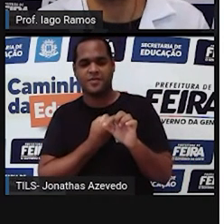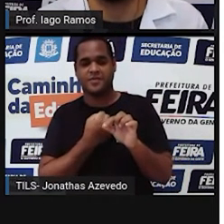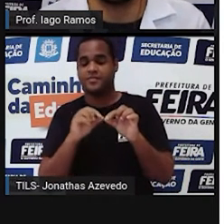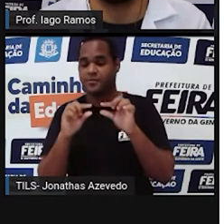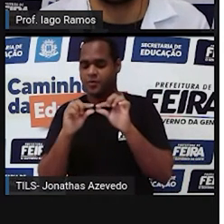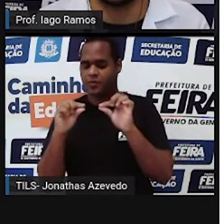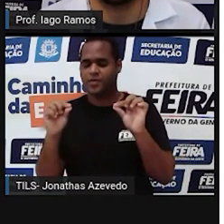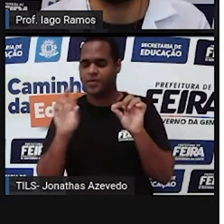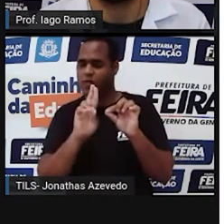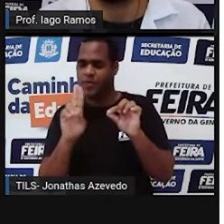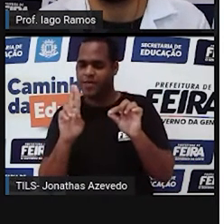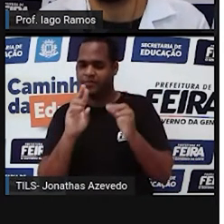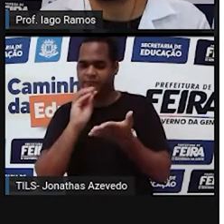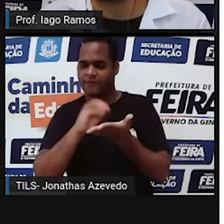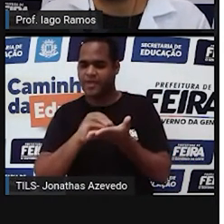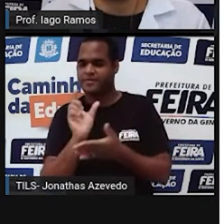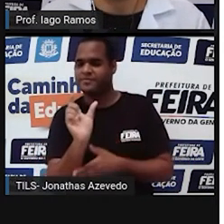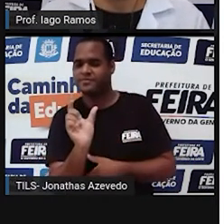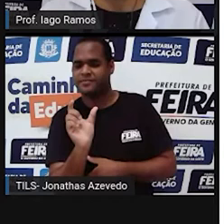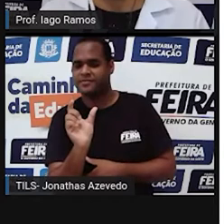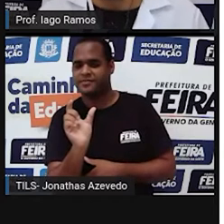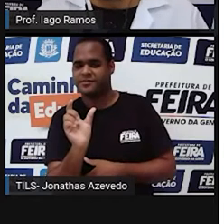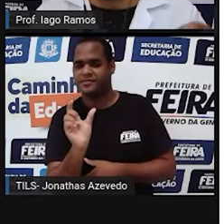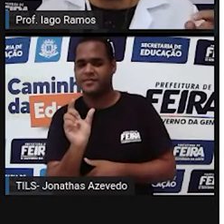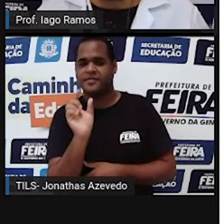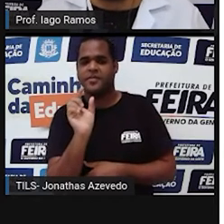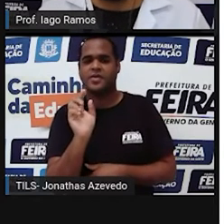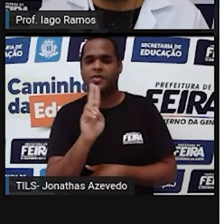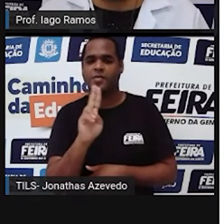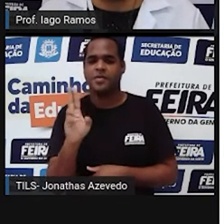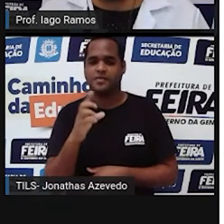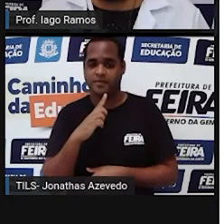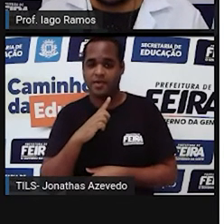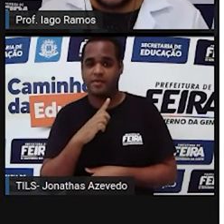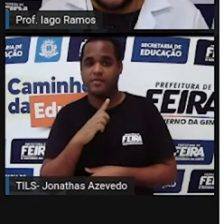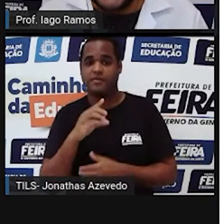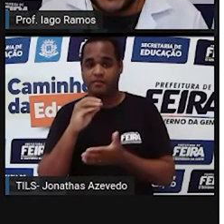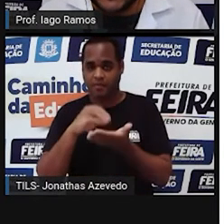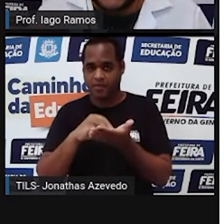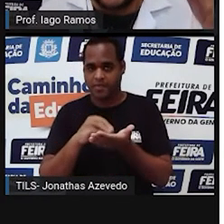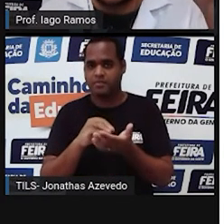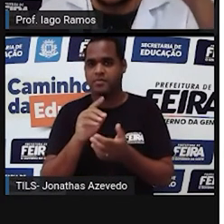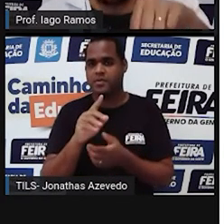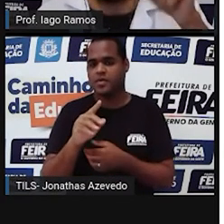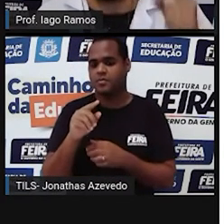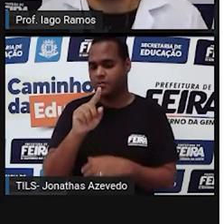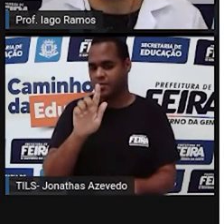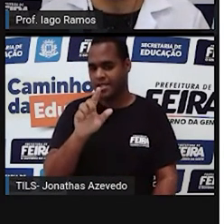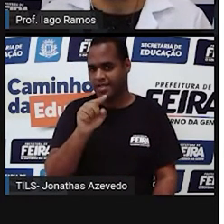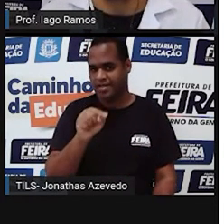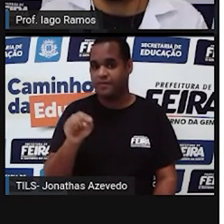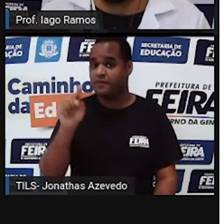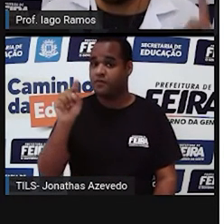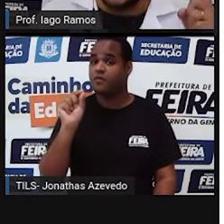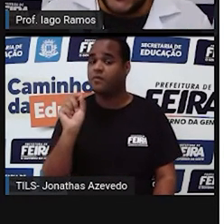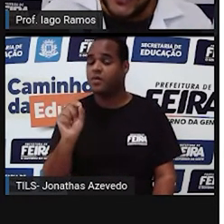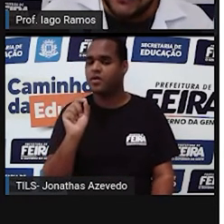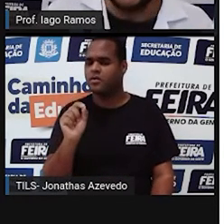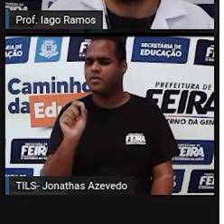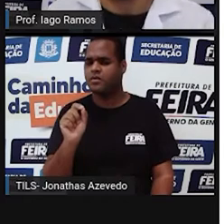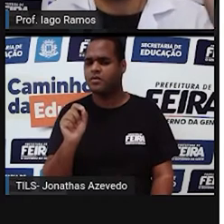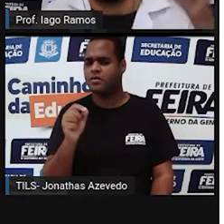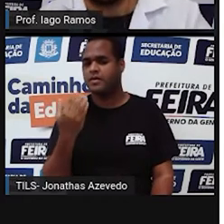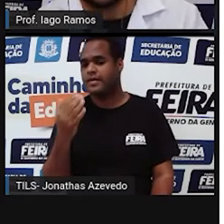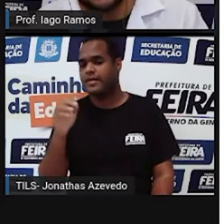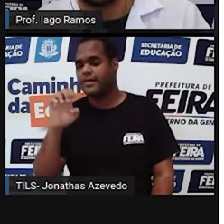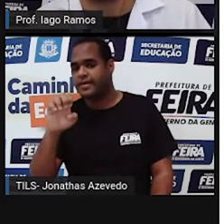faltando duas palavras ali. Quais são as palavras? Os gráficos são formas, uma palavra,